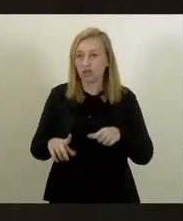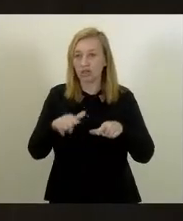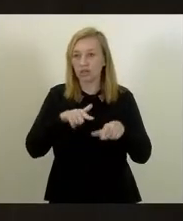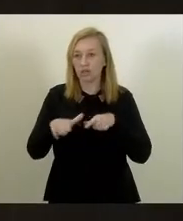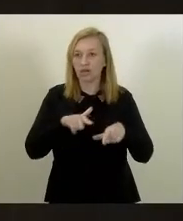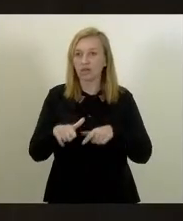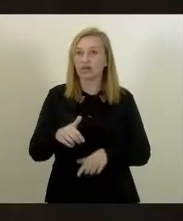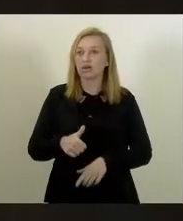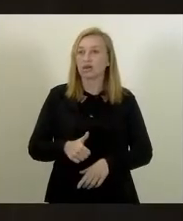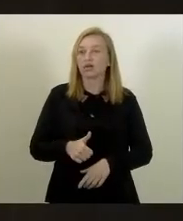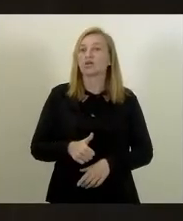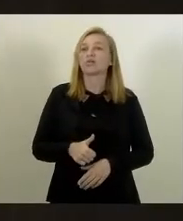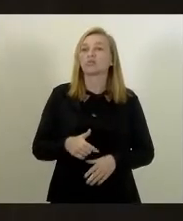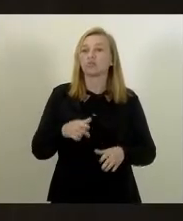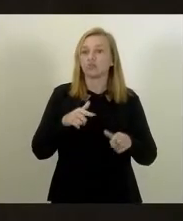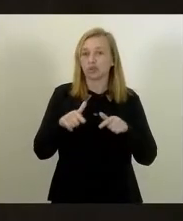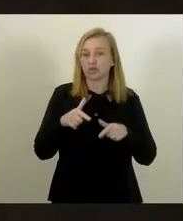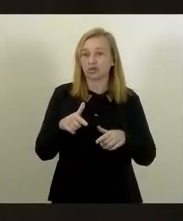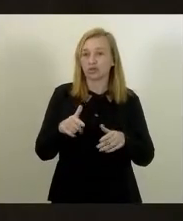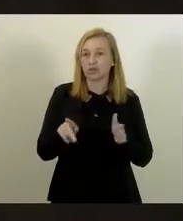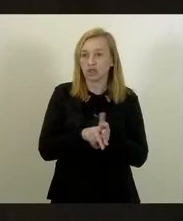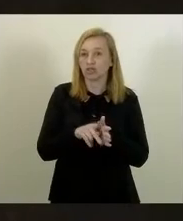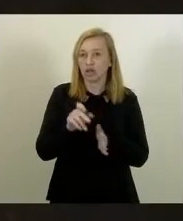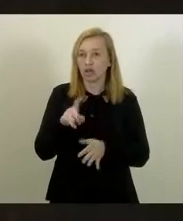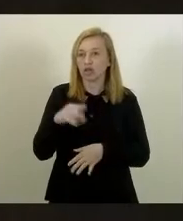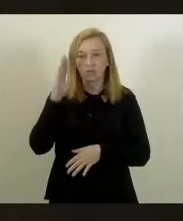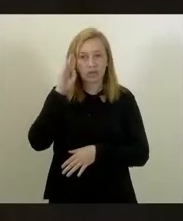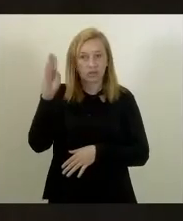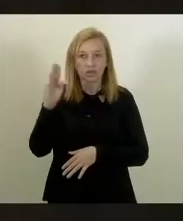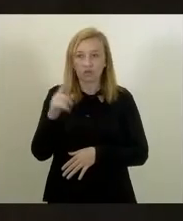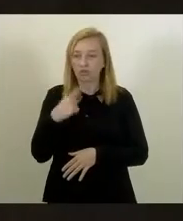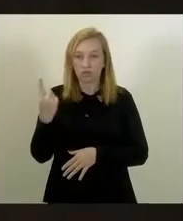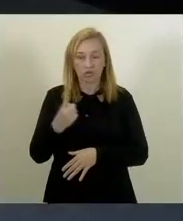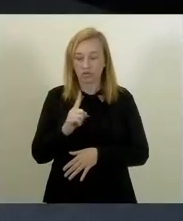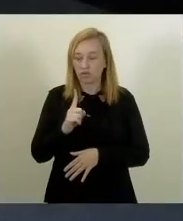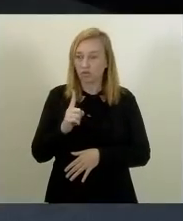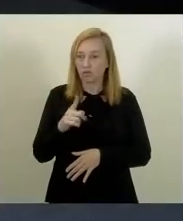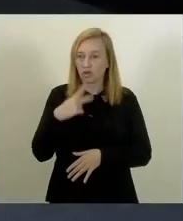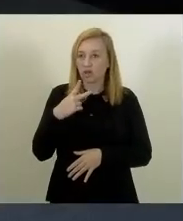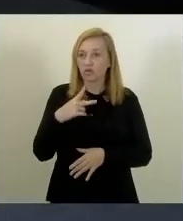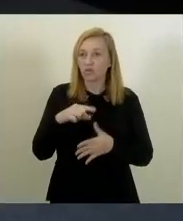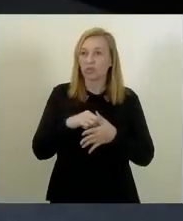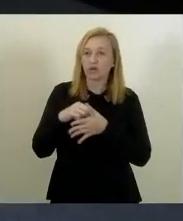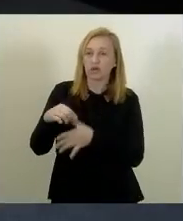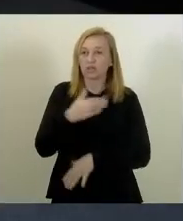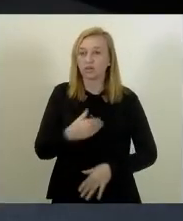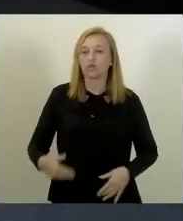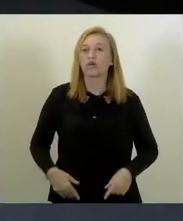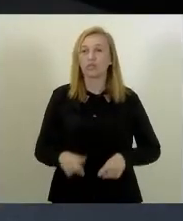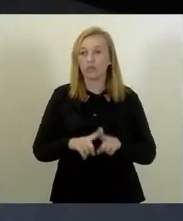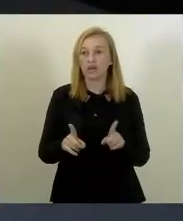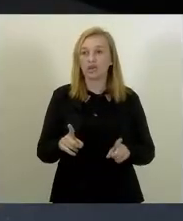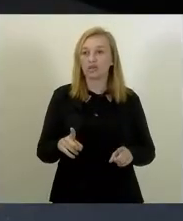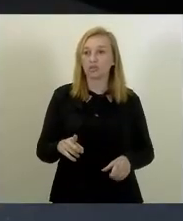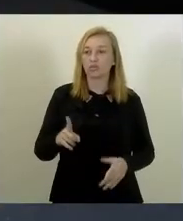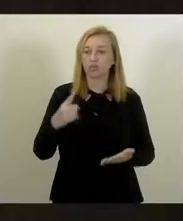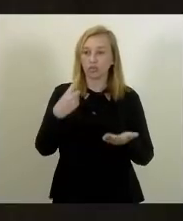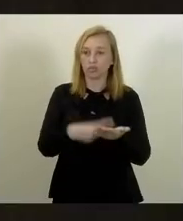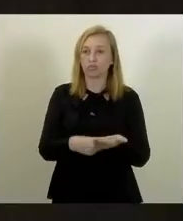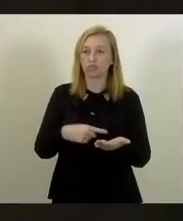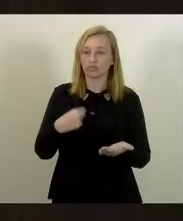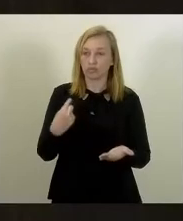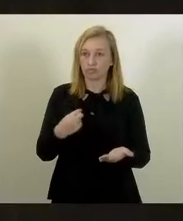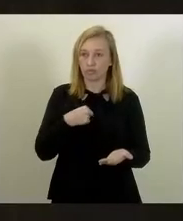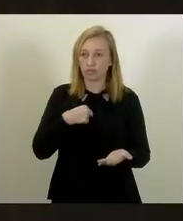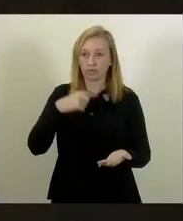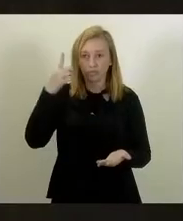é fundamental. E aqui não estou falando como líder do governo, estou falando agora no compromisso que tem com o parlamentar na casa, porque eu